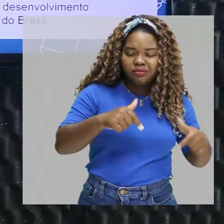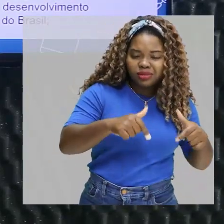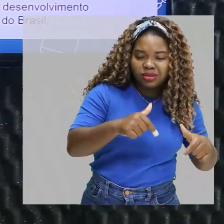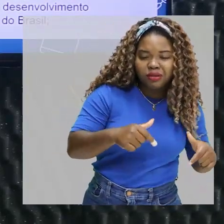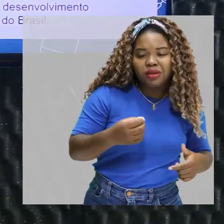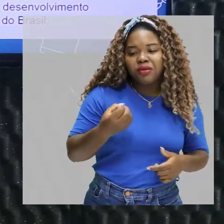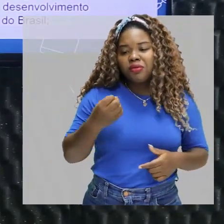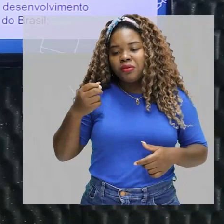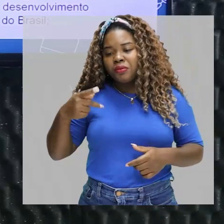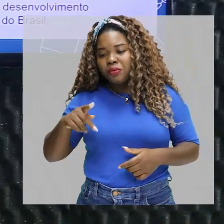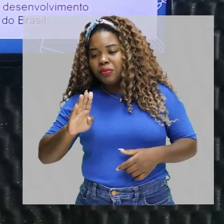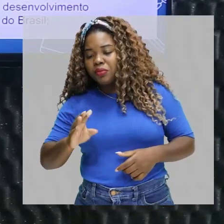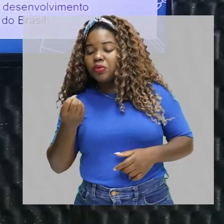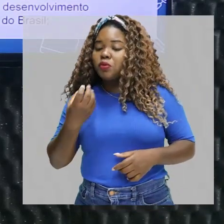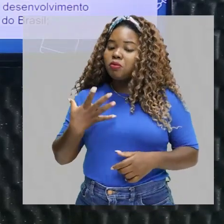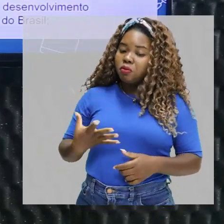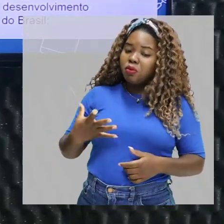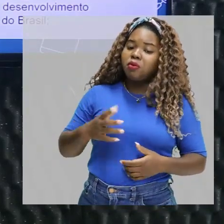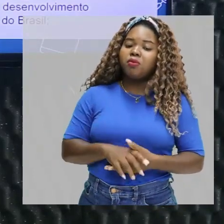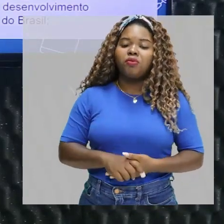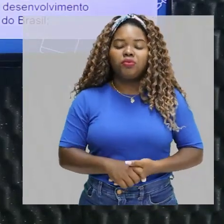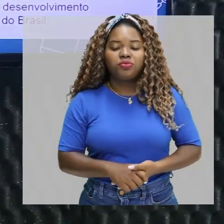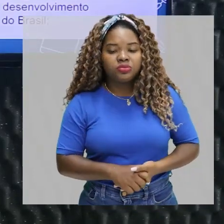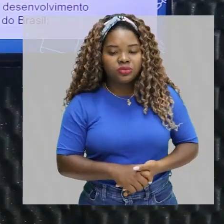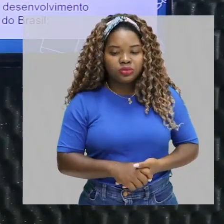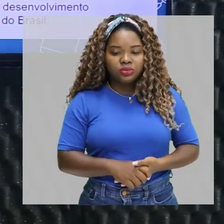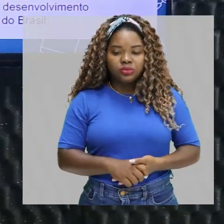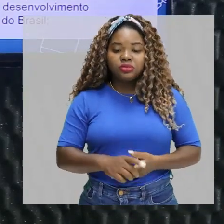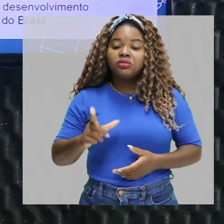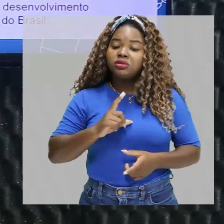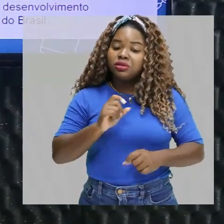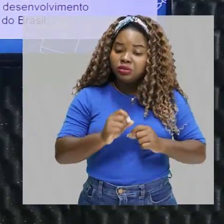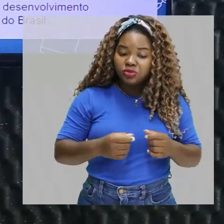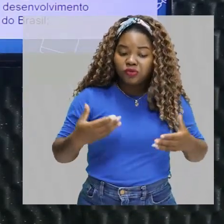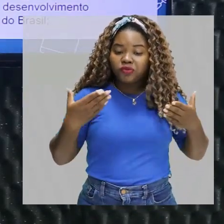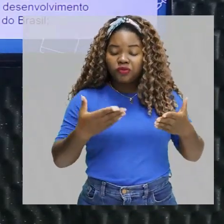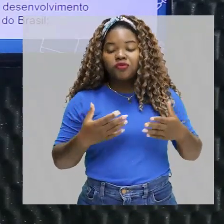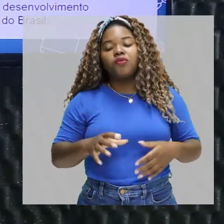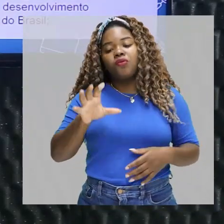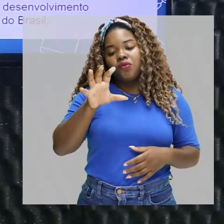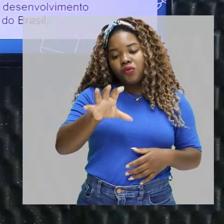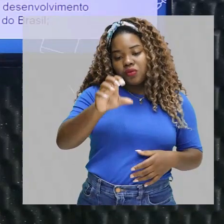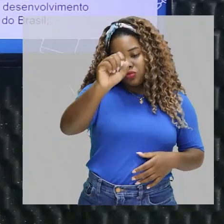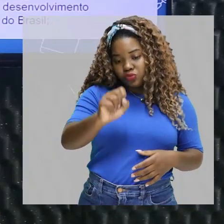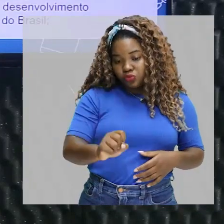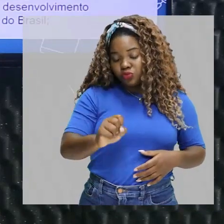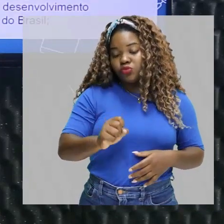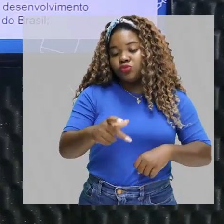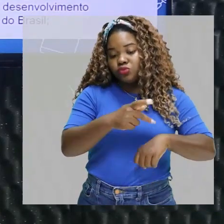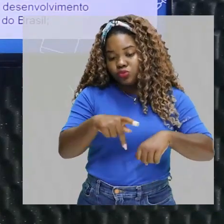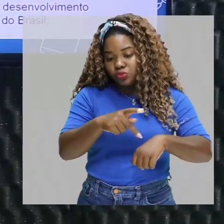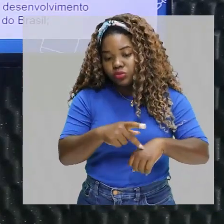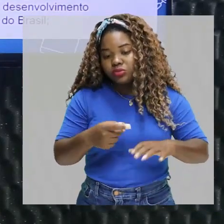bem eficientes né Vamos ter aí bons indicadores sociais nós Ali temos um destaque na região sul do nosso país né